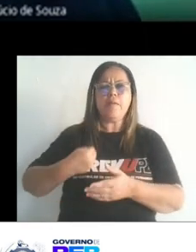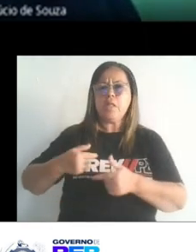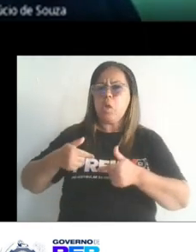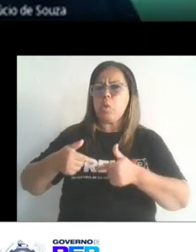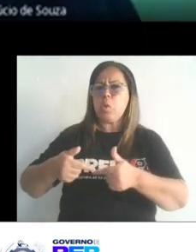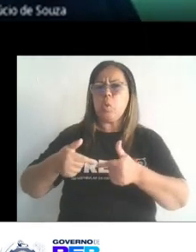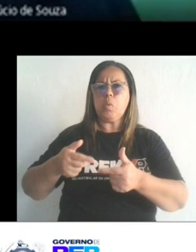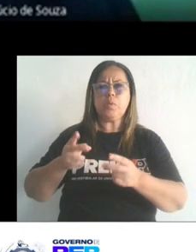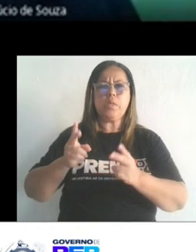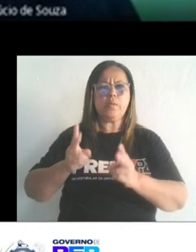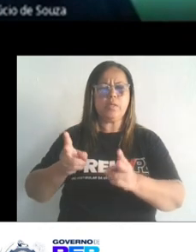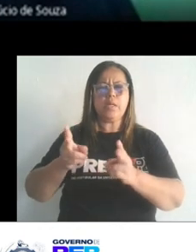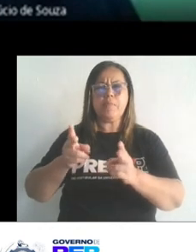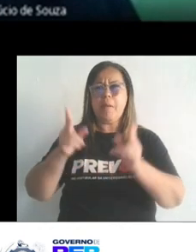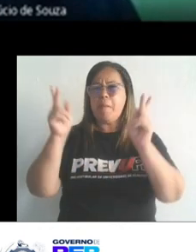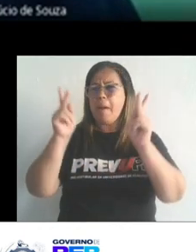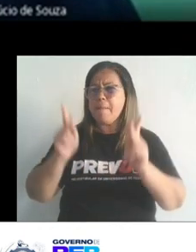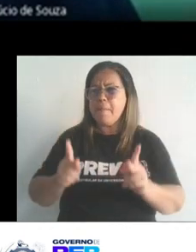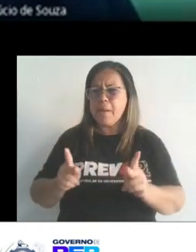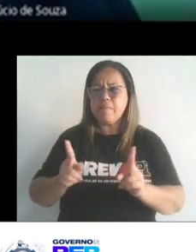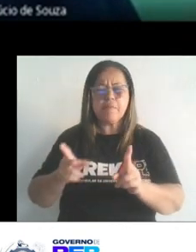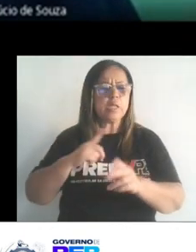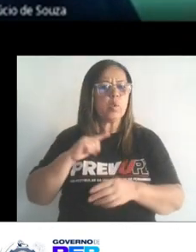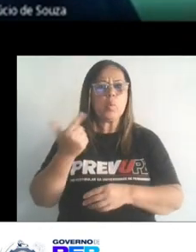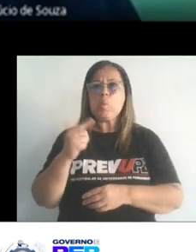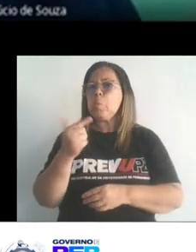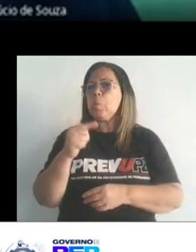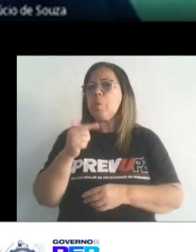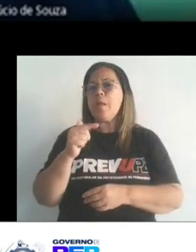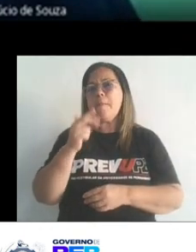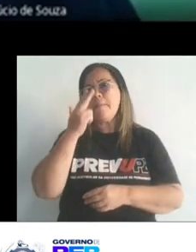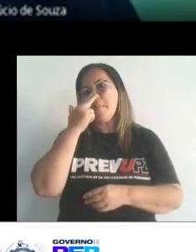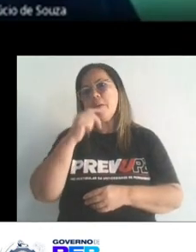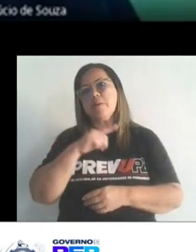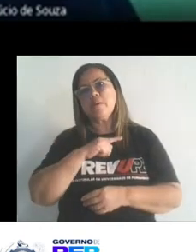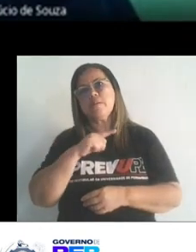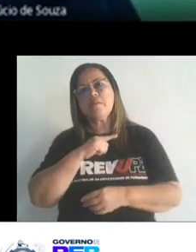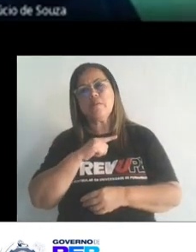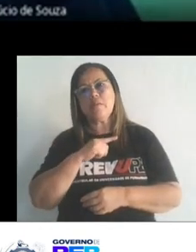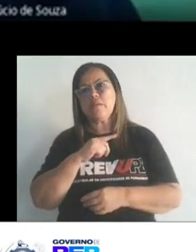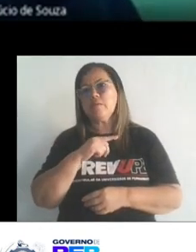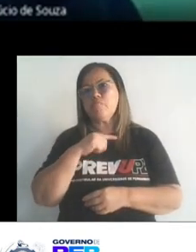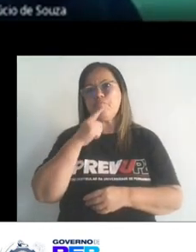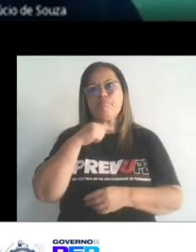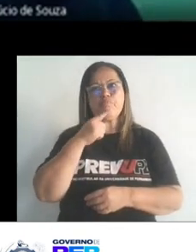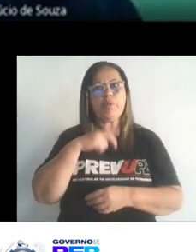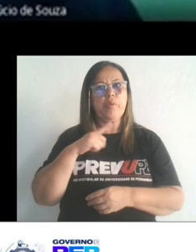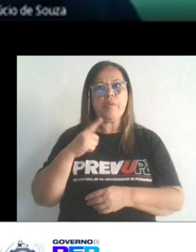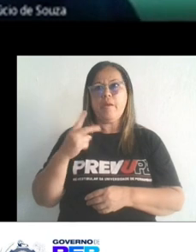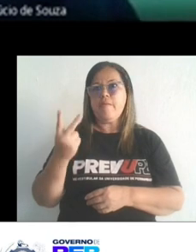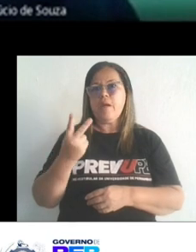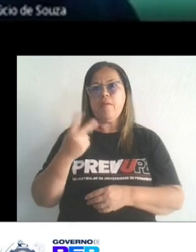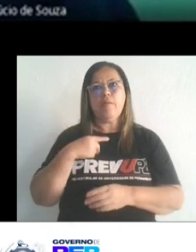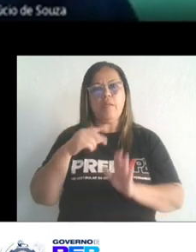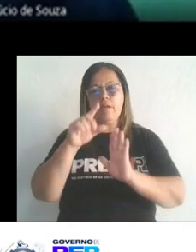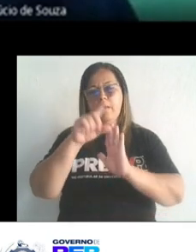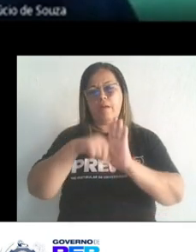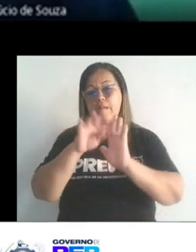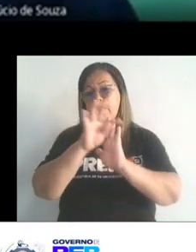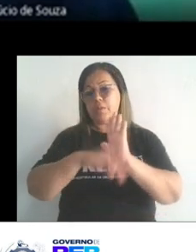a possibilidade de uma paz permanente não existe mesmo que existisse seria inútil está lá no texto